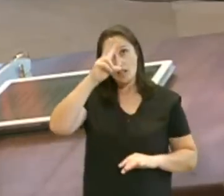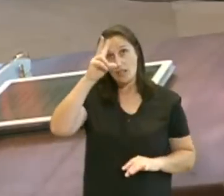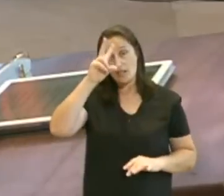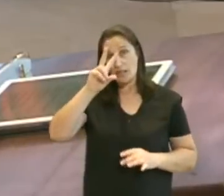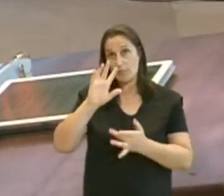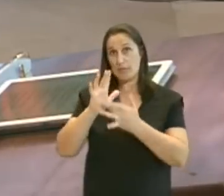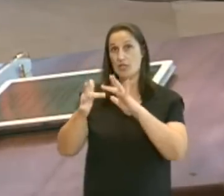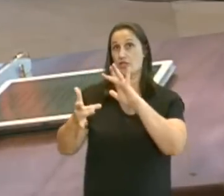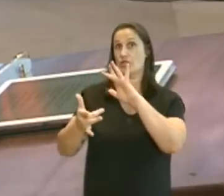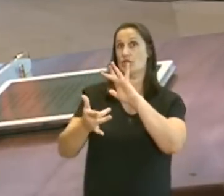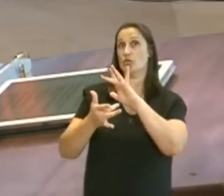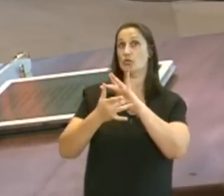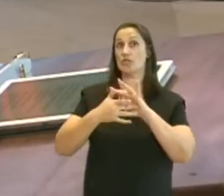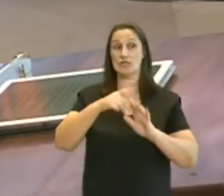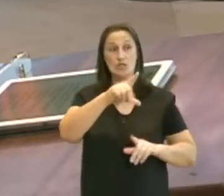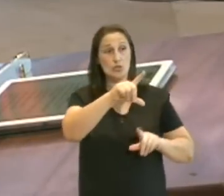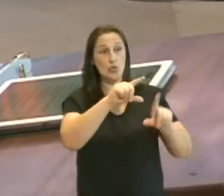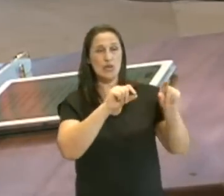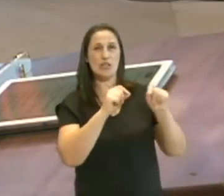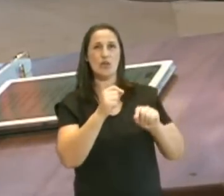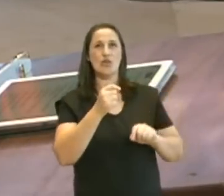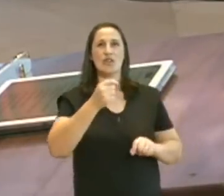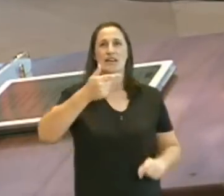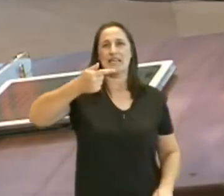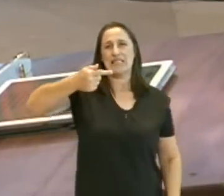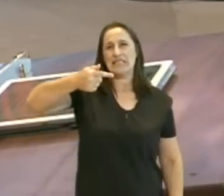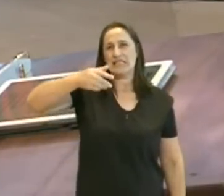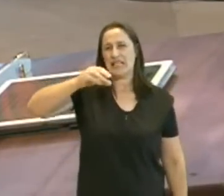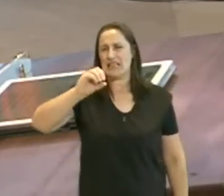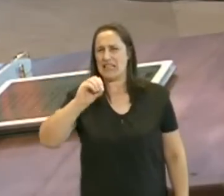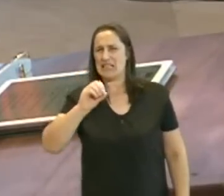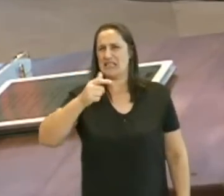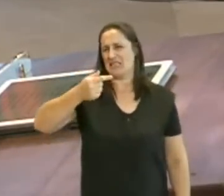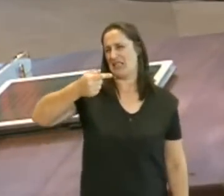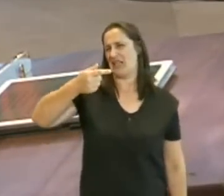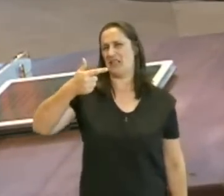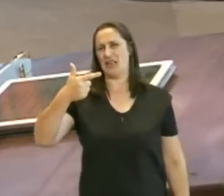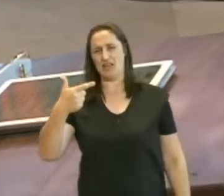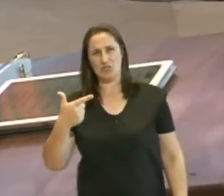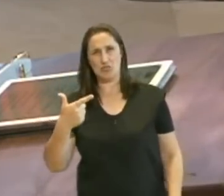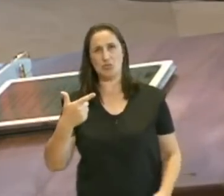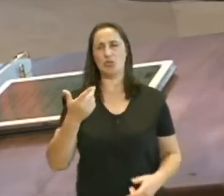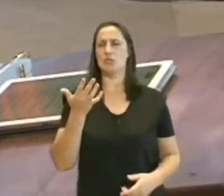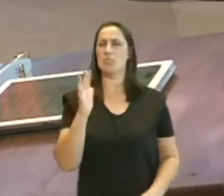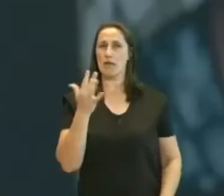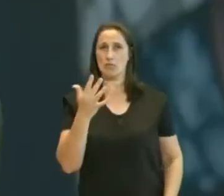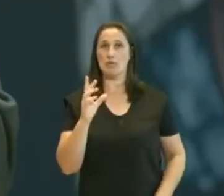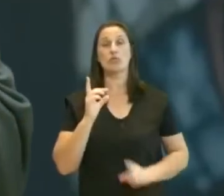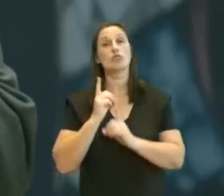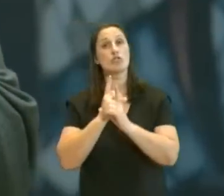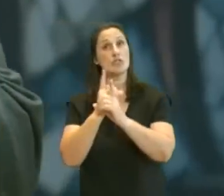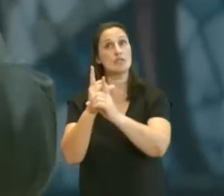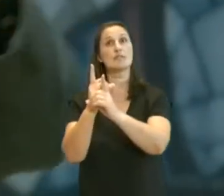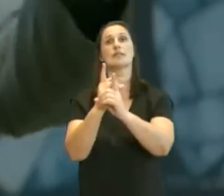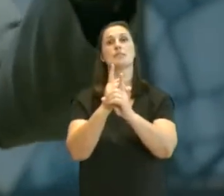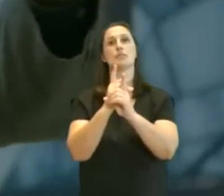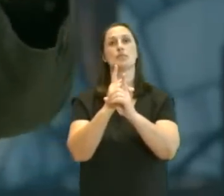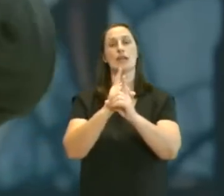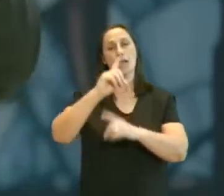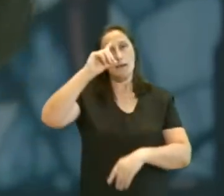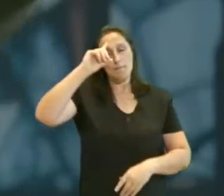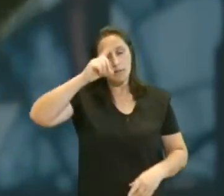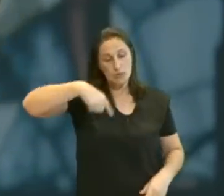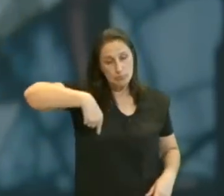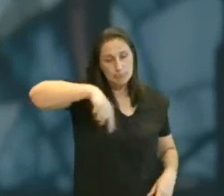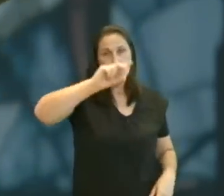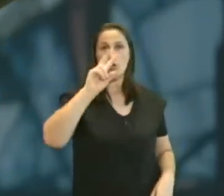selecionou 70, 72, né? Tem um texto que fala 70, outro fala 72 discípulos, e mandou-os